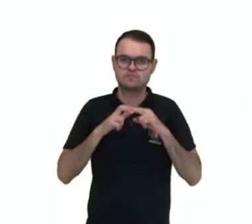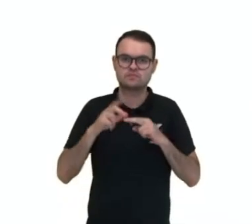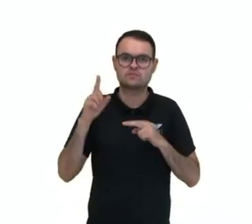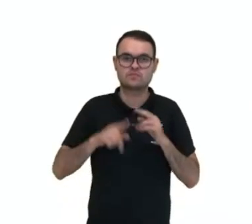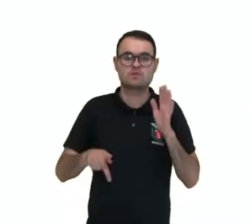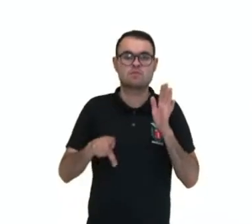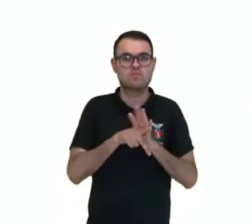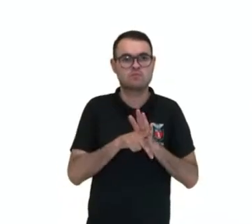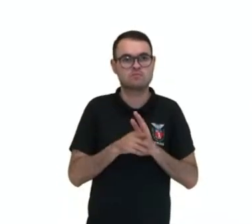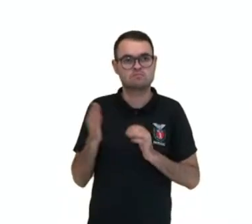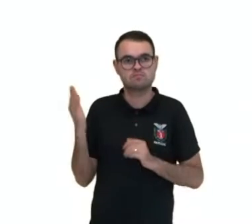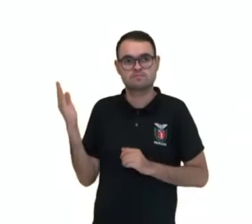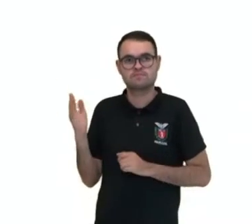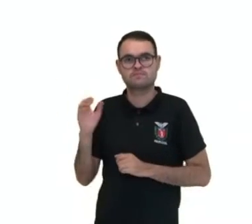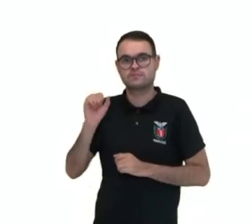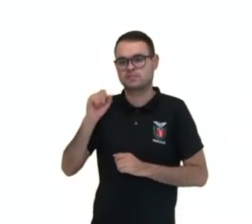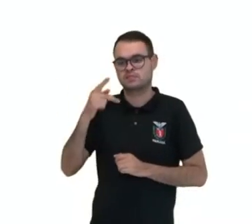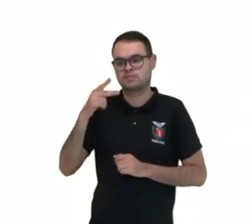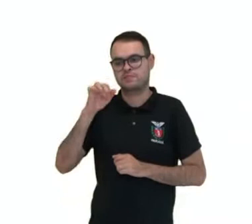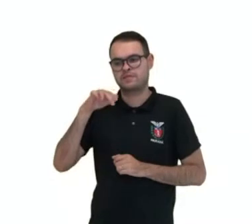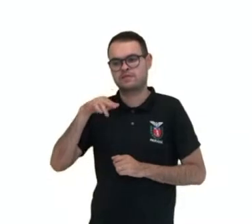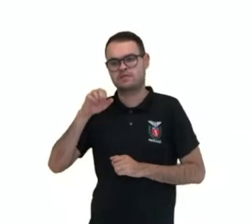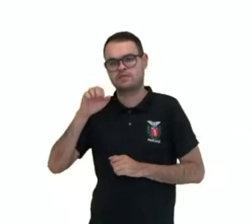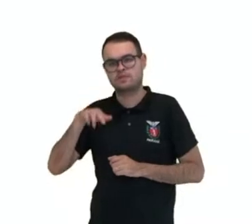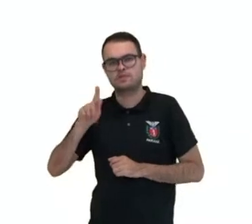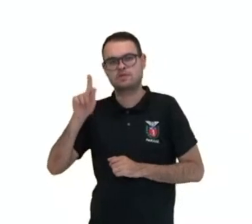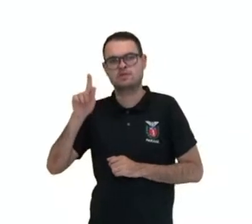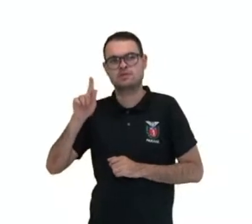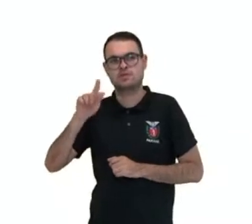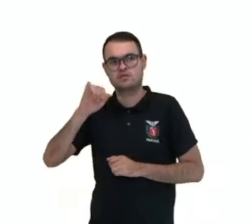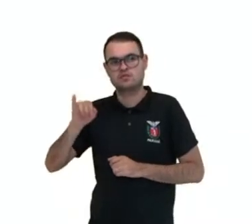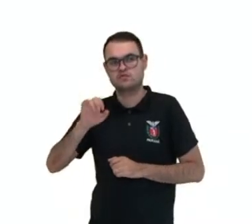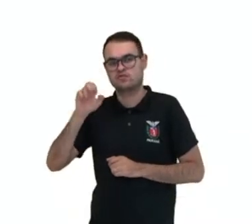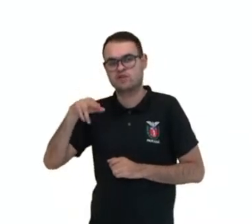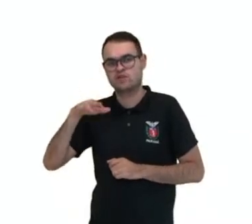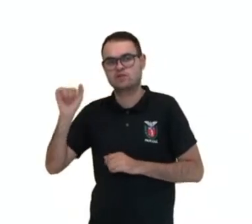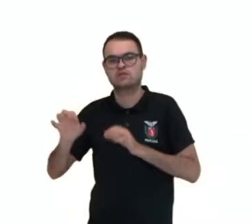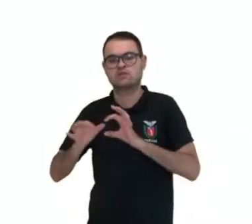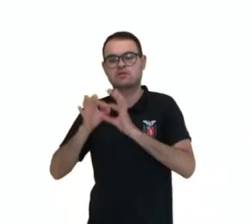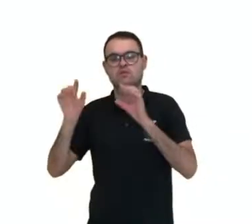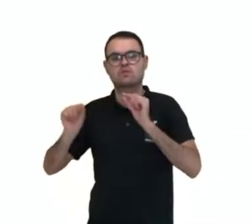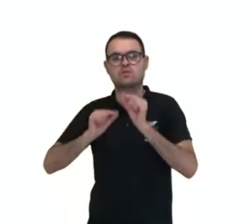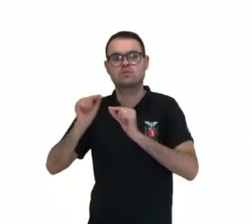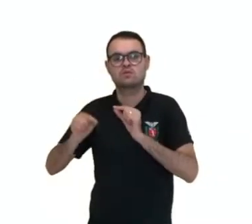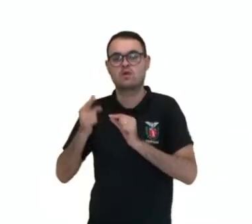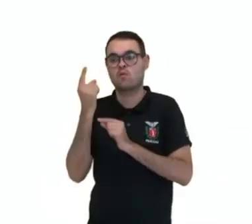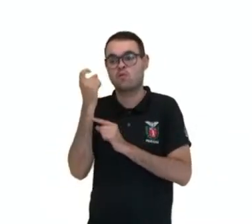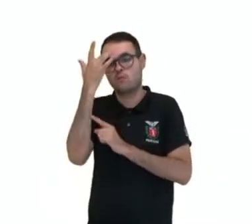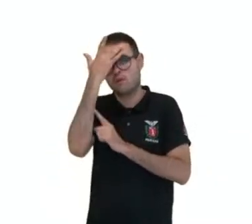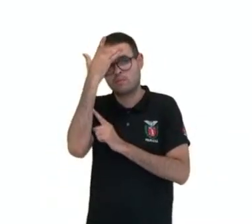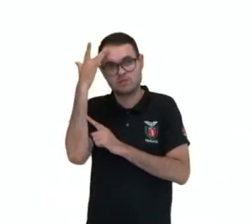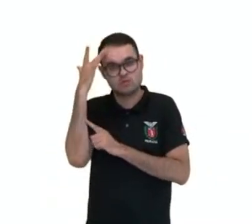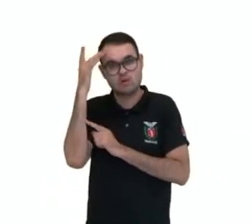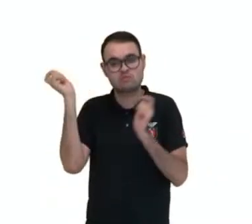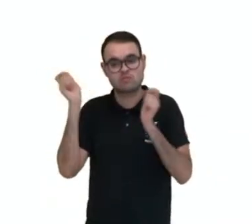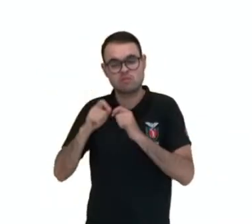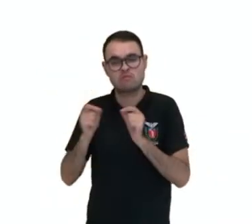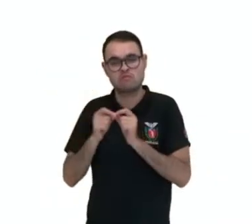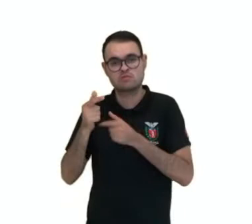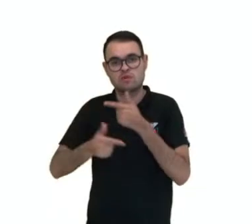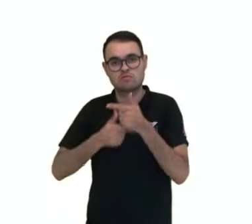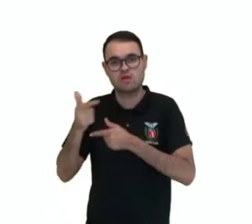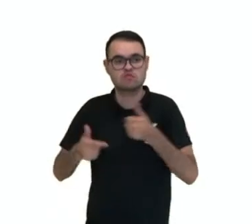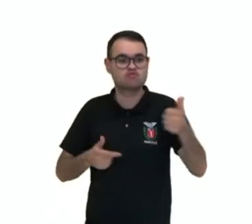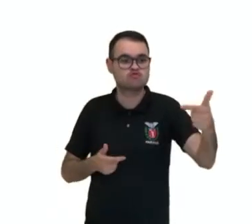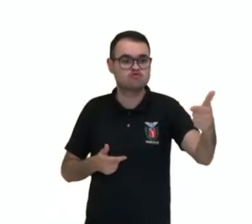Spinning Jenny, que foi inventada por James Hargreaves e permitia a uma única pessoa realizar o trabalho de